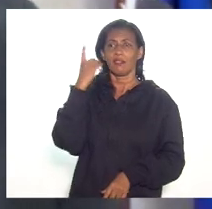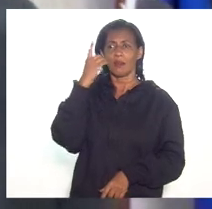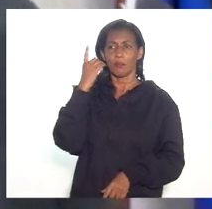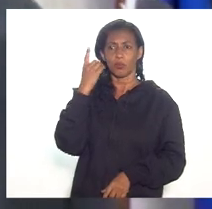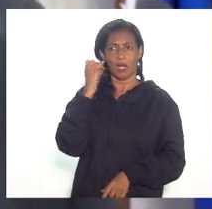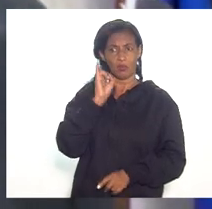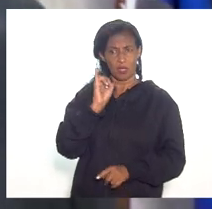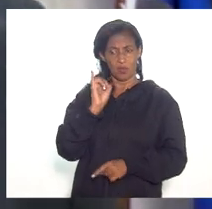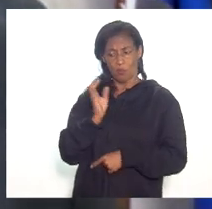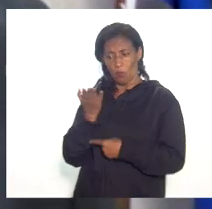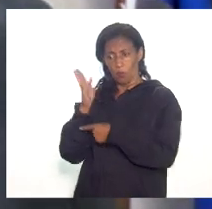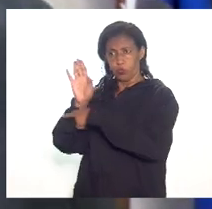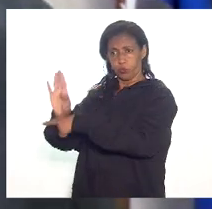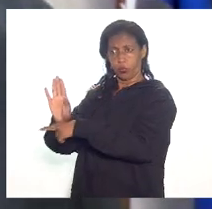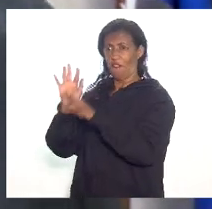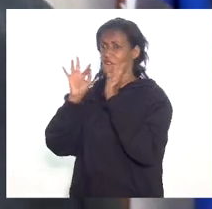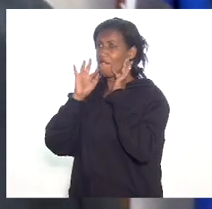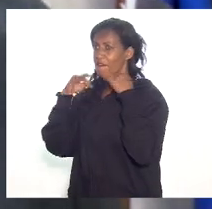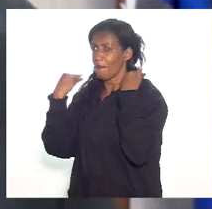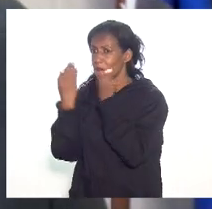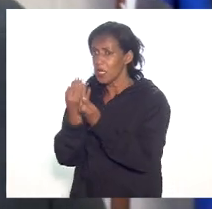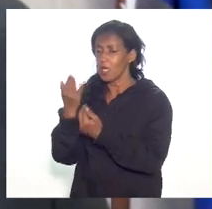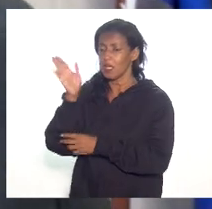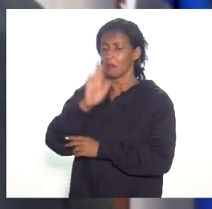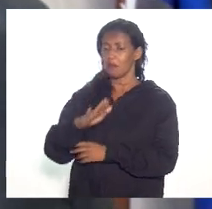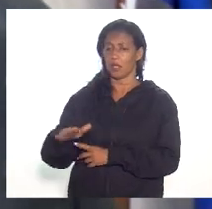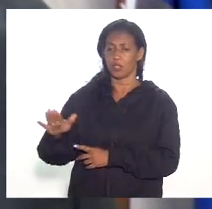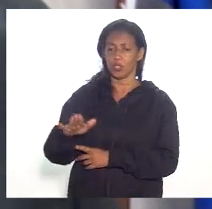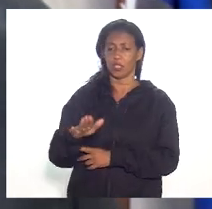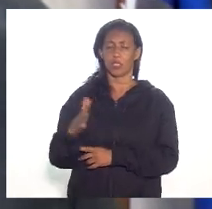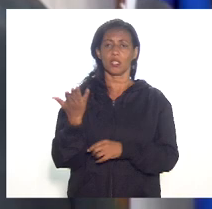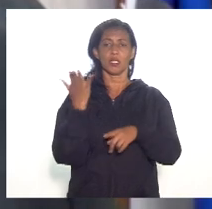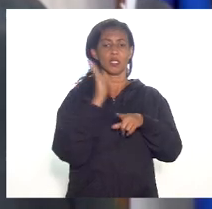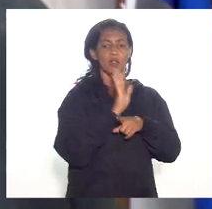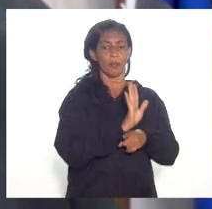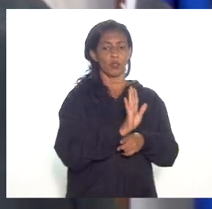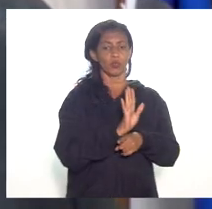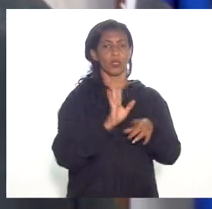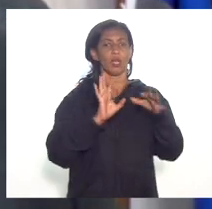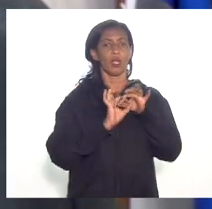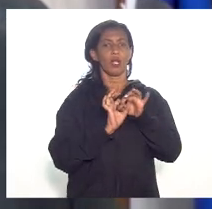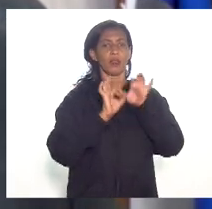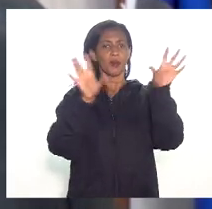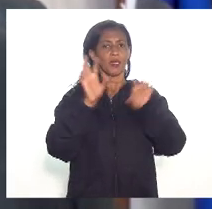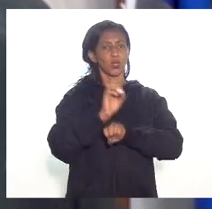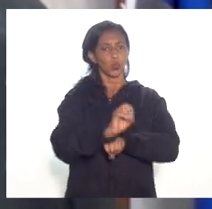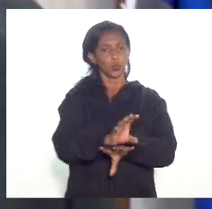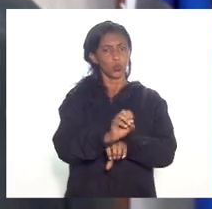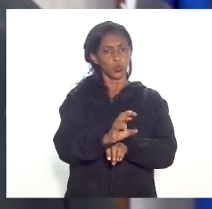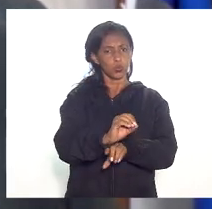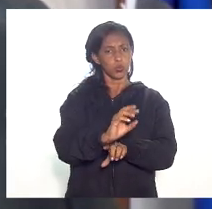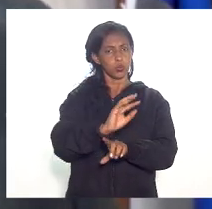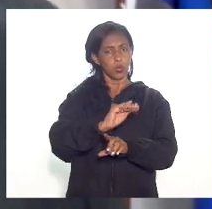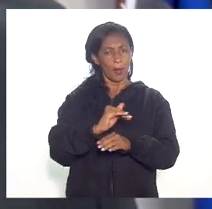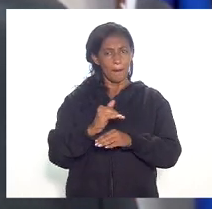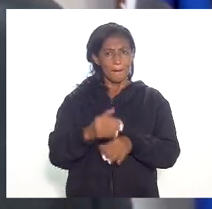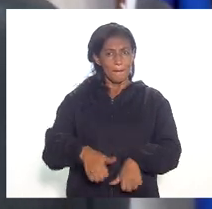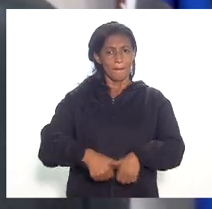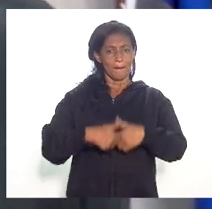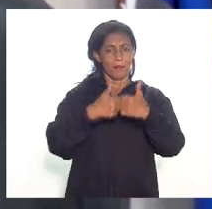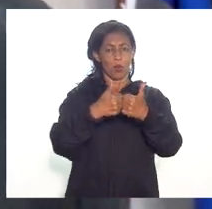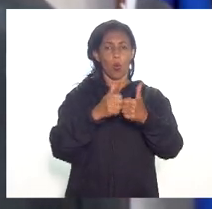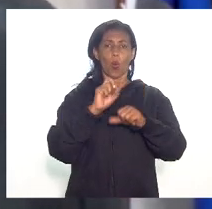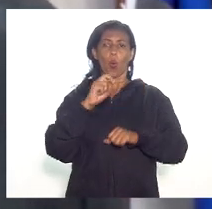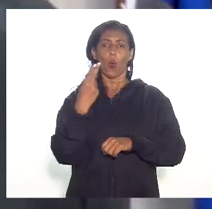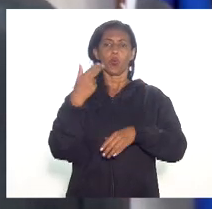defesa da família das nossas crianças da defesa de uma liberdade da educação plural ou se voltou